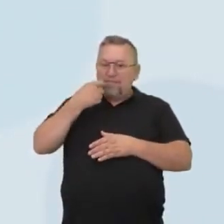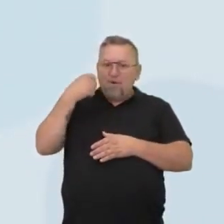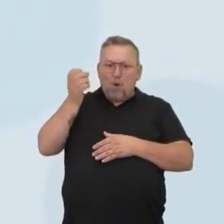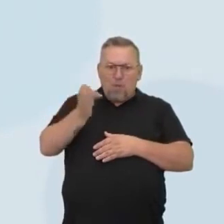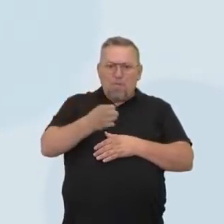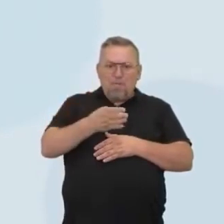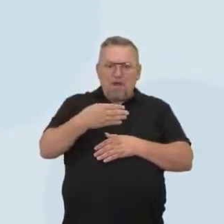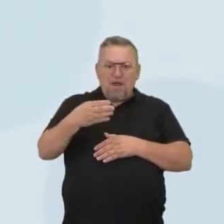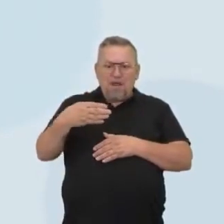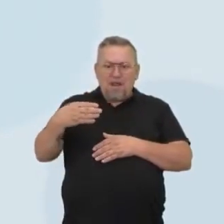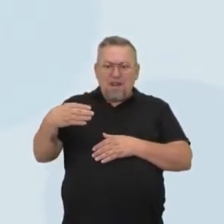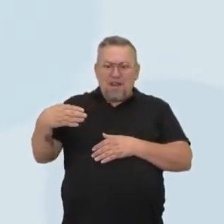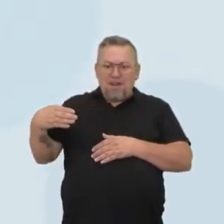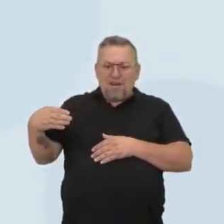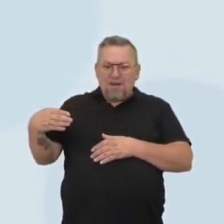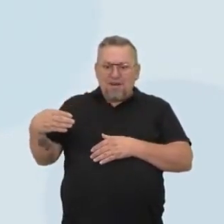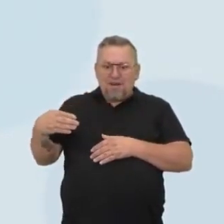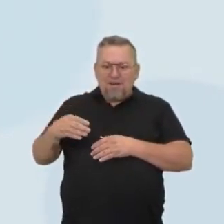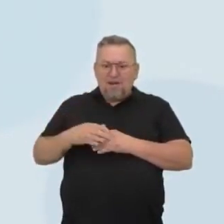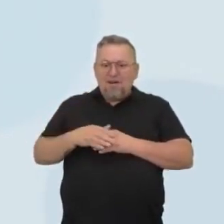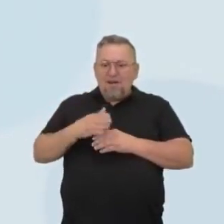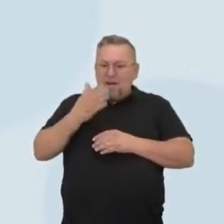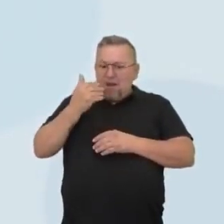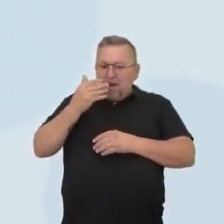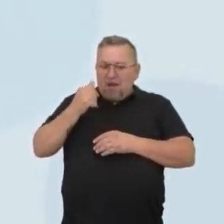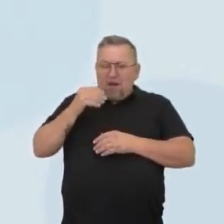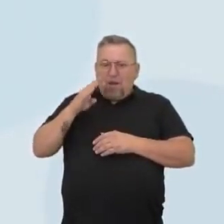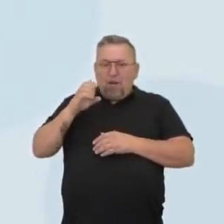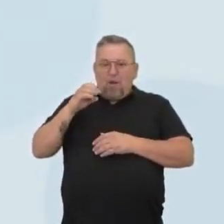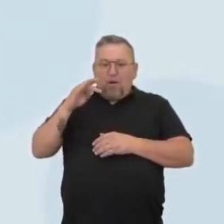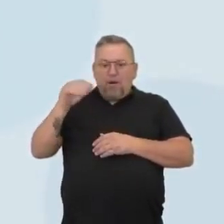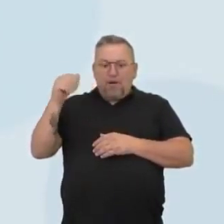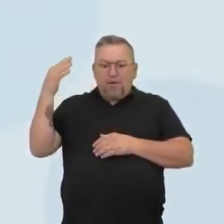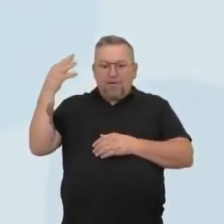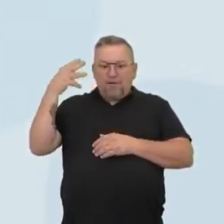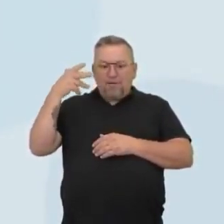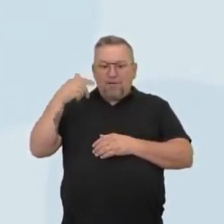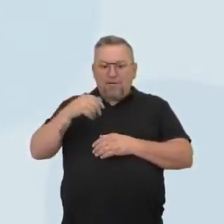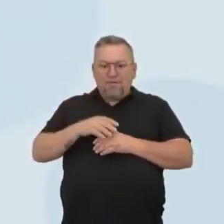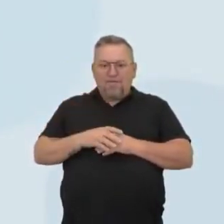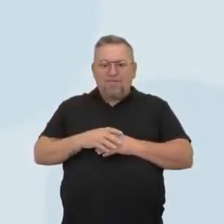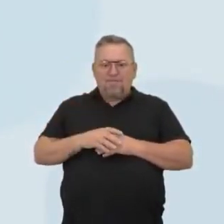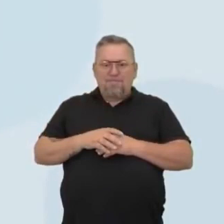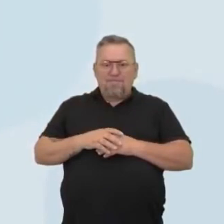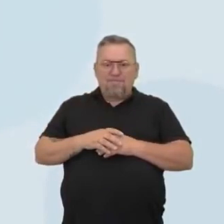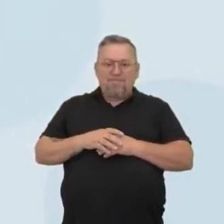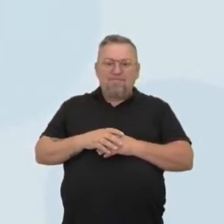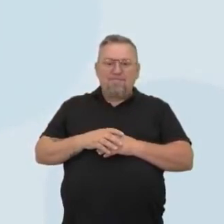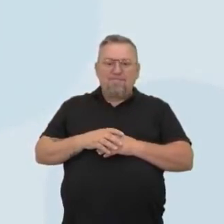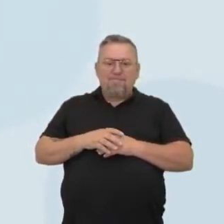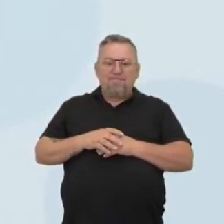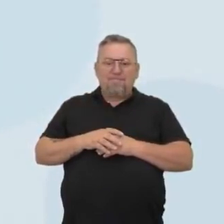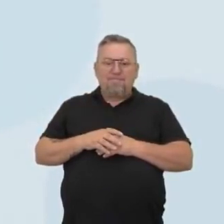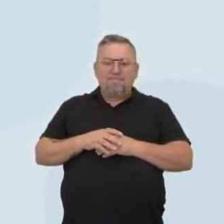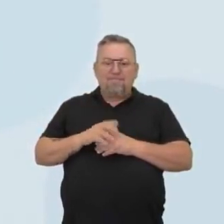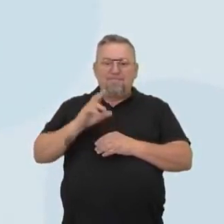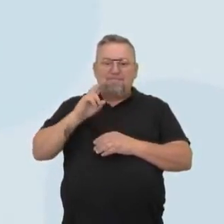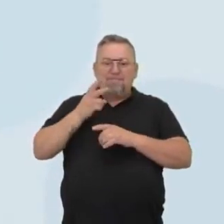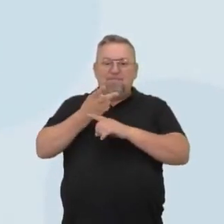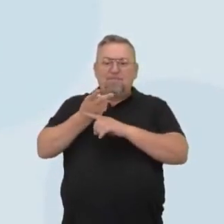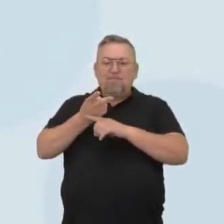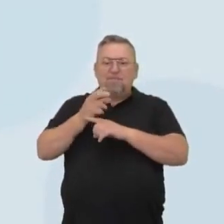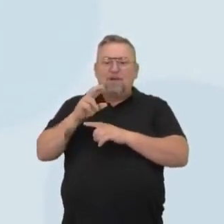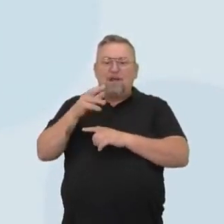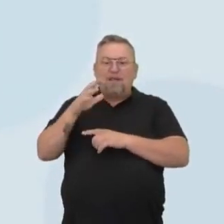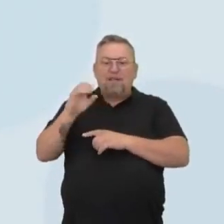se alimentando, né? É um peixinho beta macho, né? O macho que é bonitão assim, a fêmea é um pouquinho mais simplesinha, e aí ele está buscando a